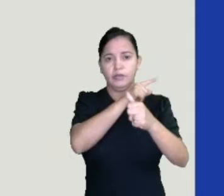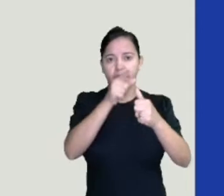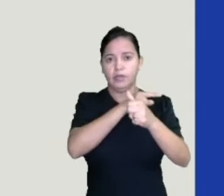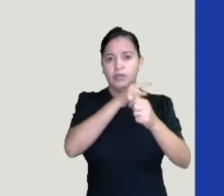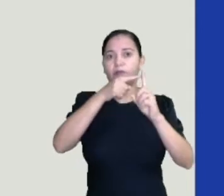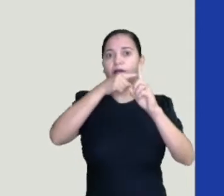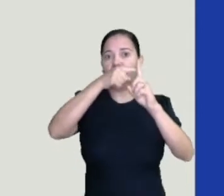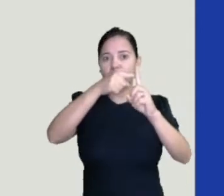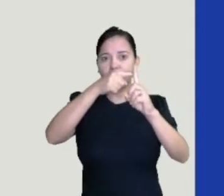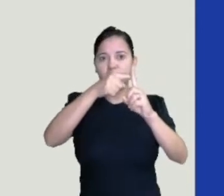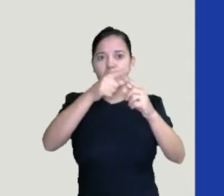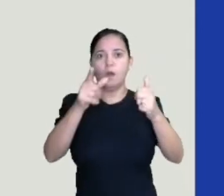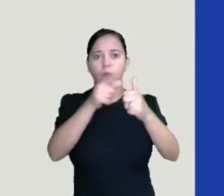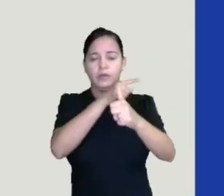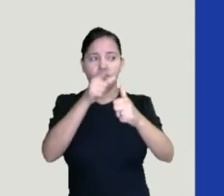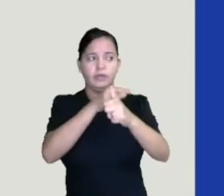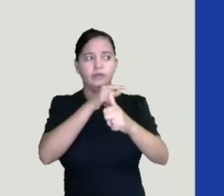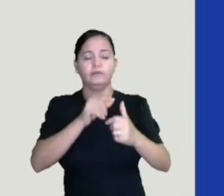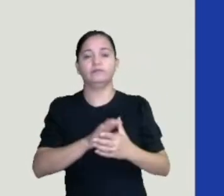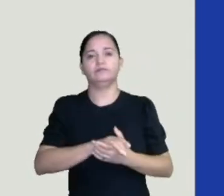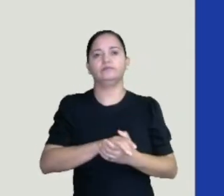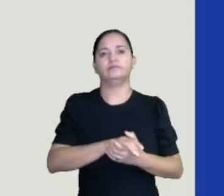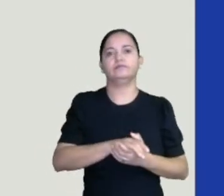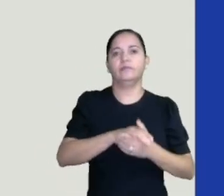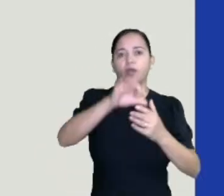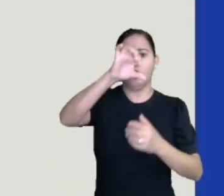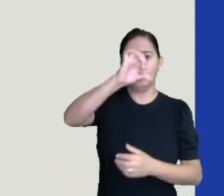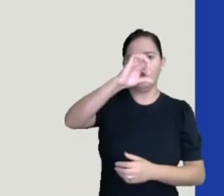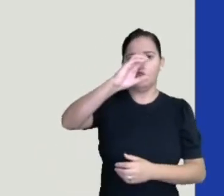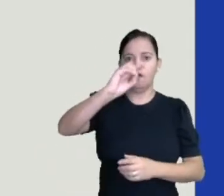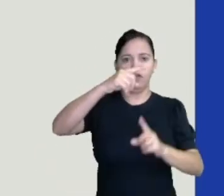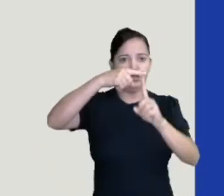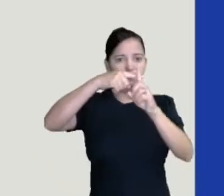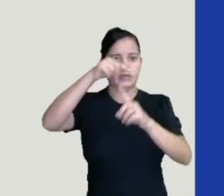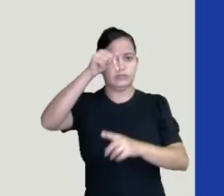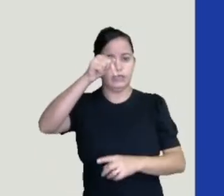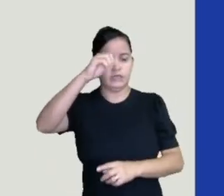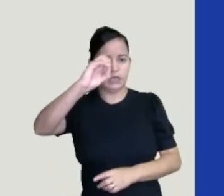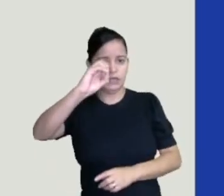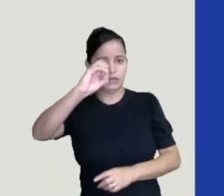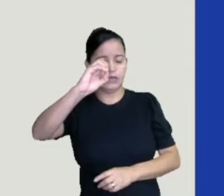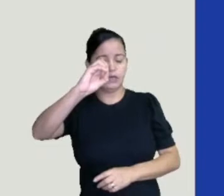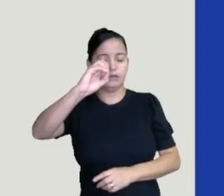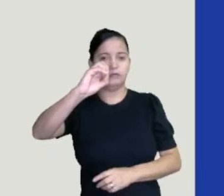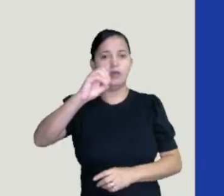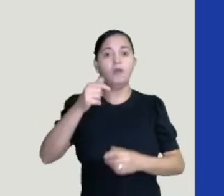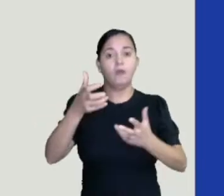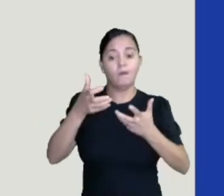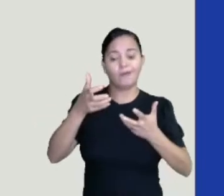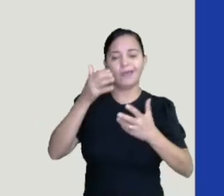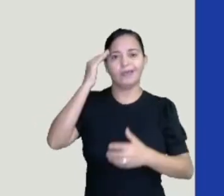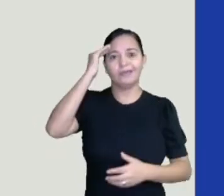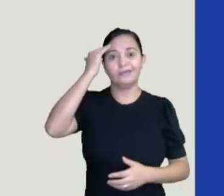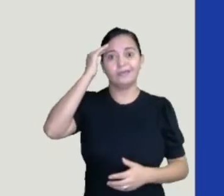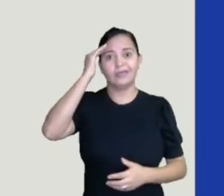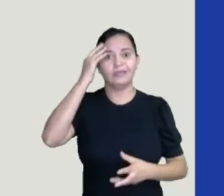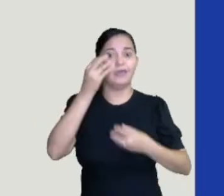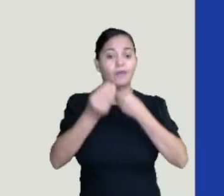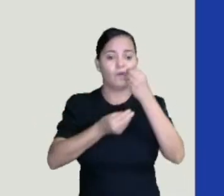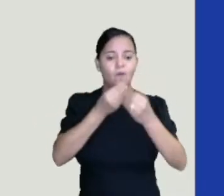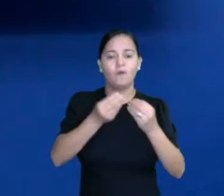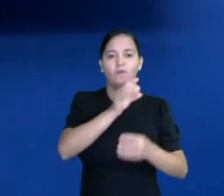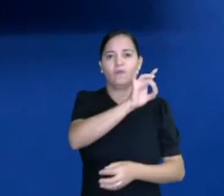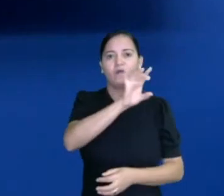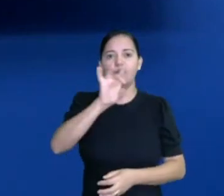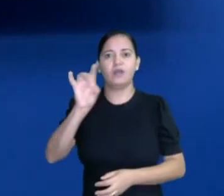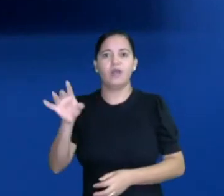aqui os nomes, mas é adição primeiro. Então, 90 mais 70, porque eu preciso saber a quantidade de cada um.